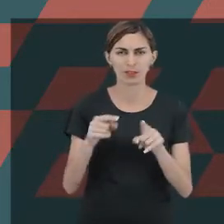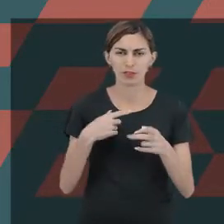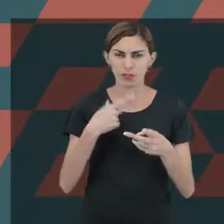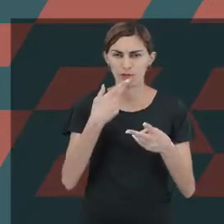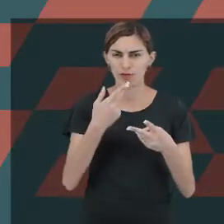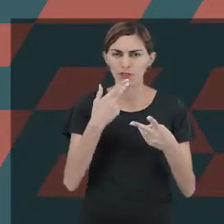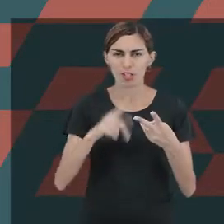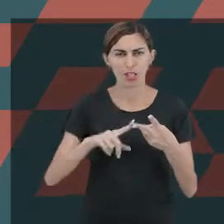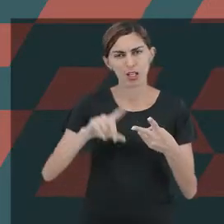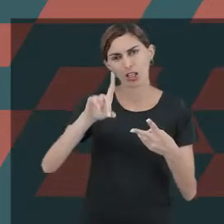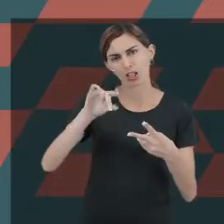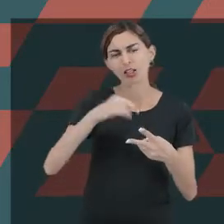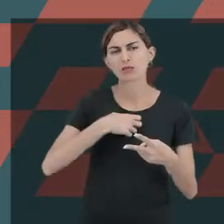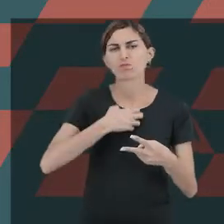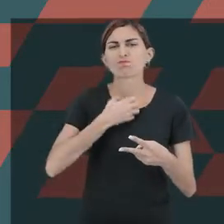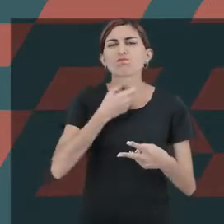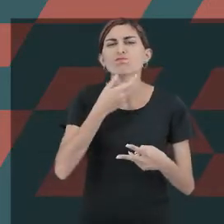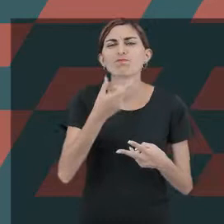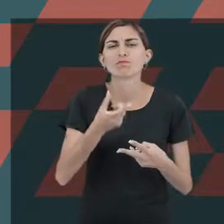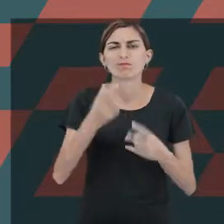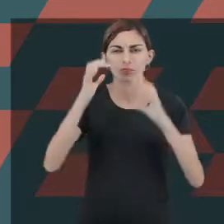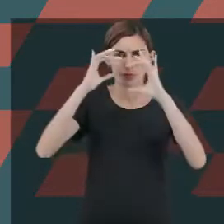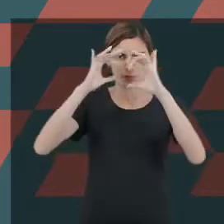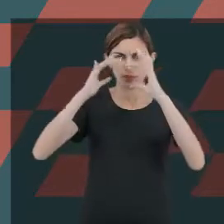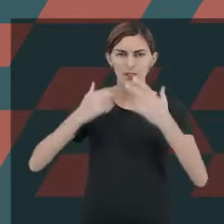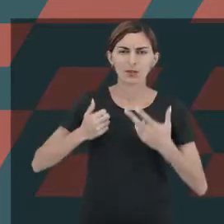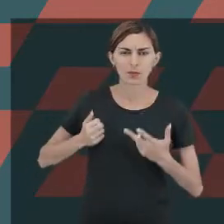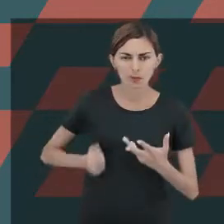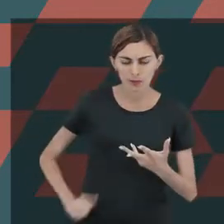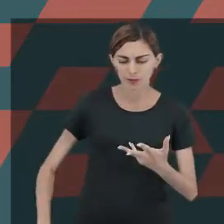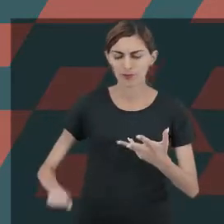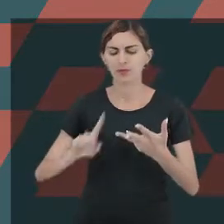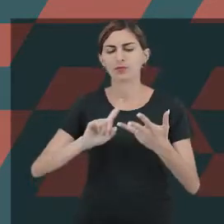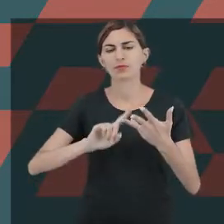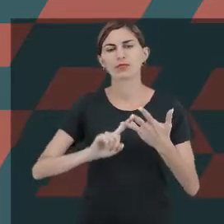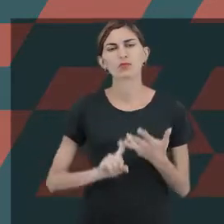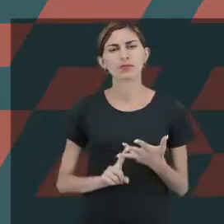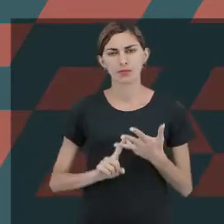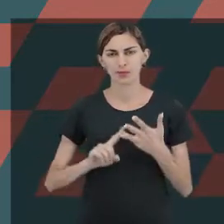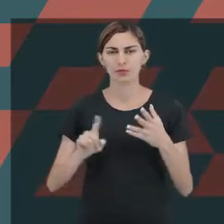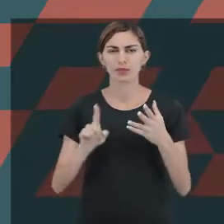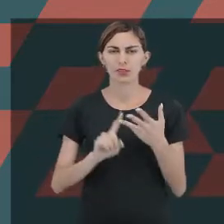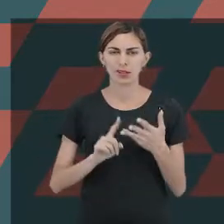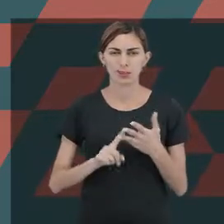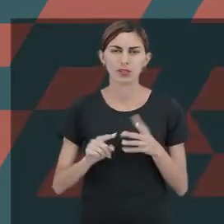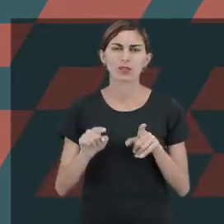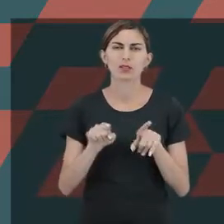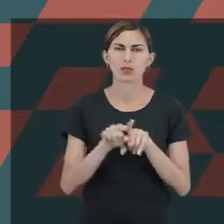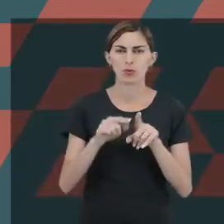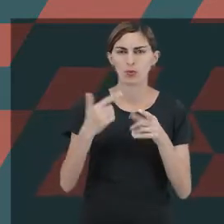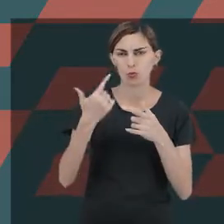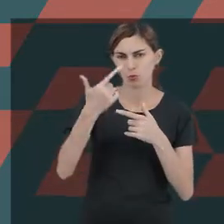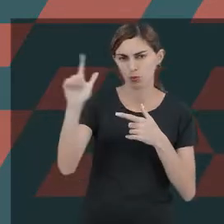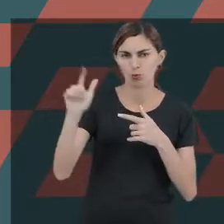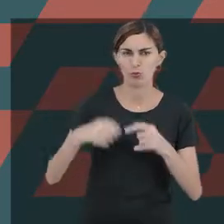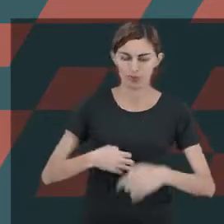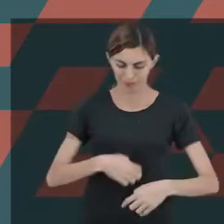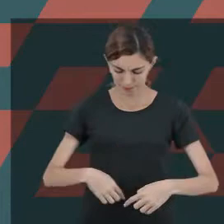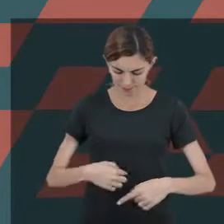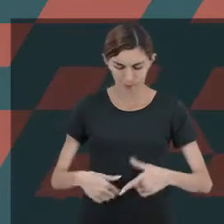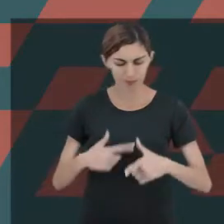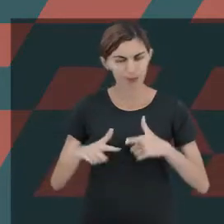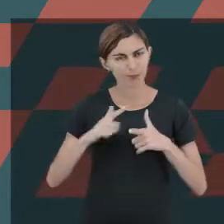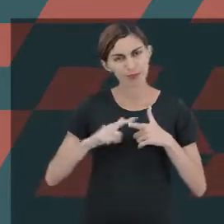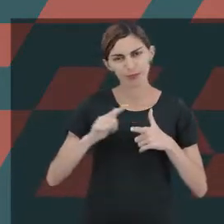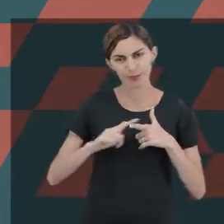relação à disfagia, a dificuldade de coordenar a sucção, deglutição, e em relação também às alterações gastrointestinais